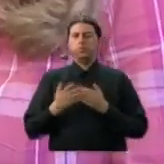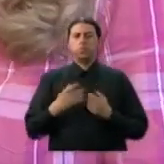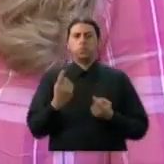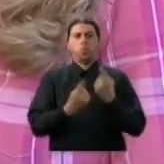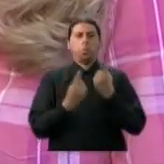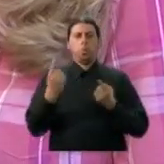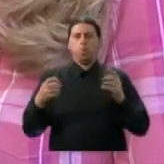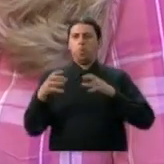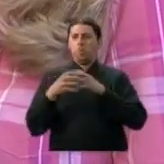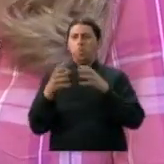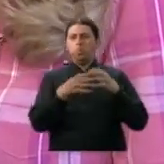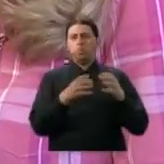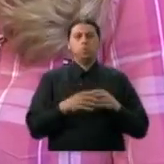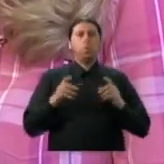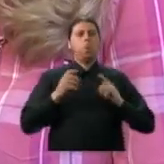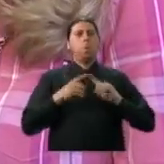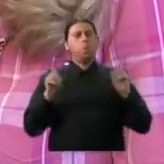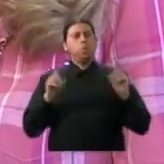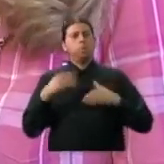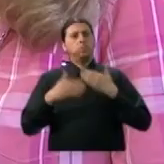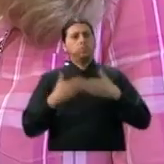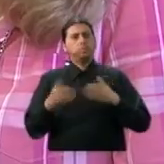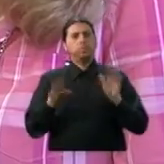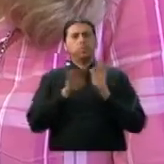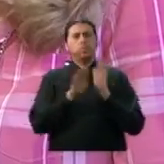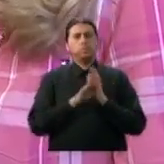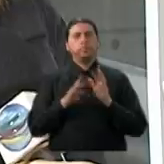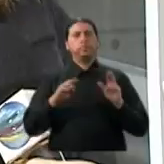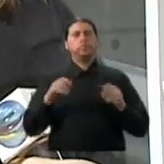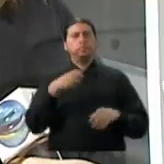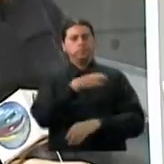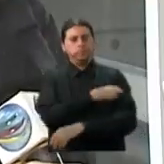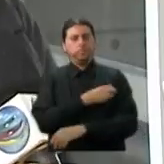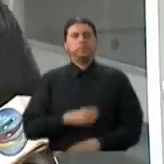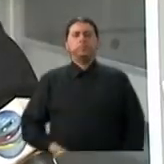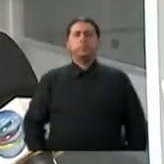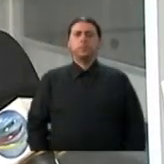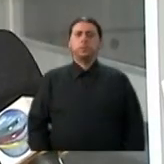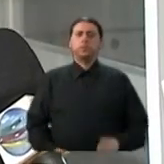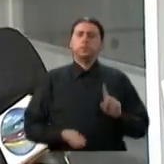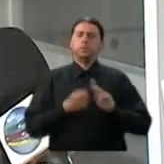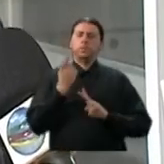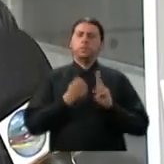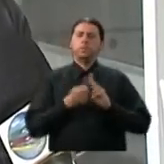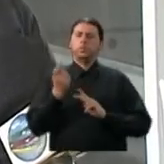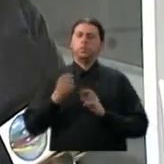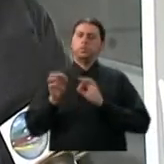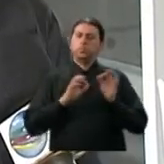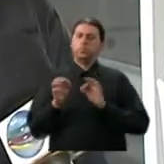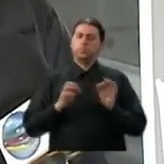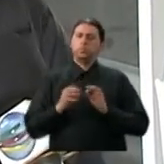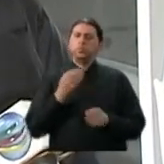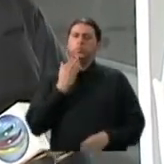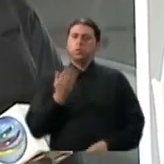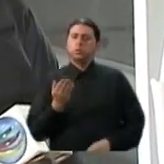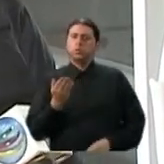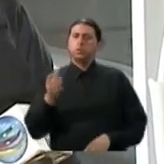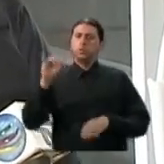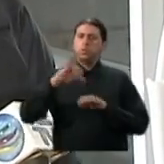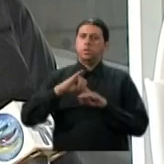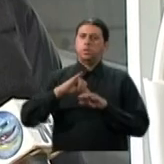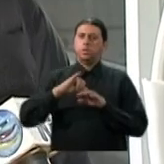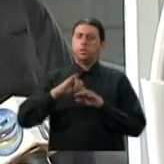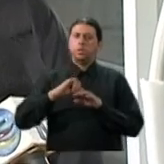vida, como também para tu desenvolver campanhas de vacinação. Mensalmente, nós realizamos o pedido para o centro